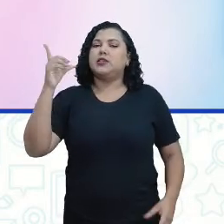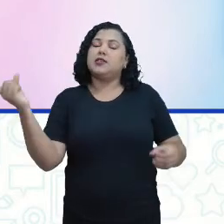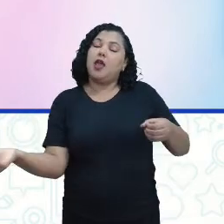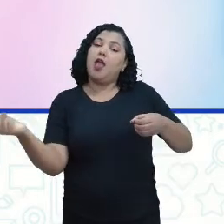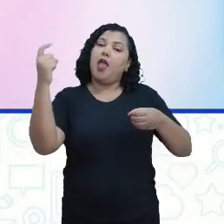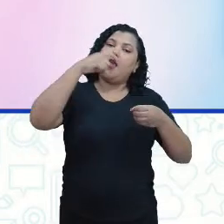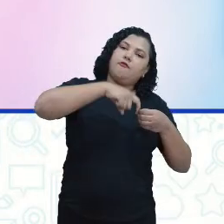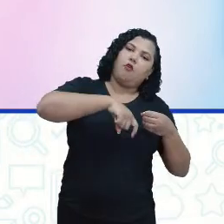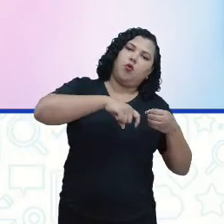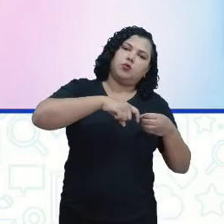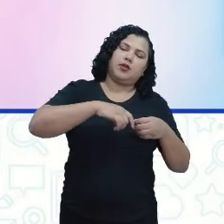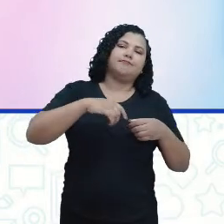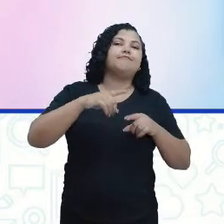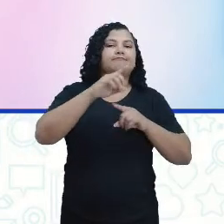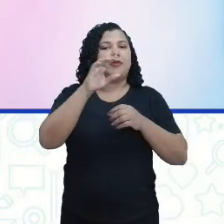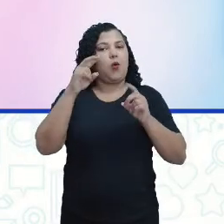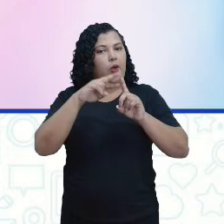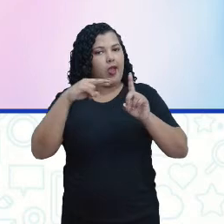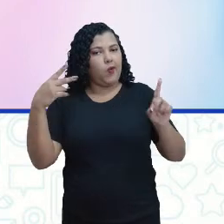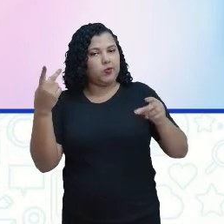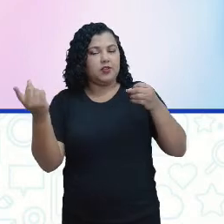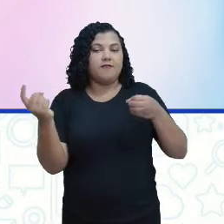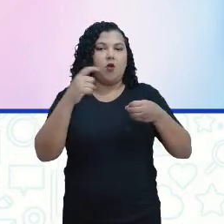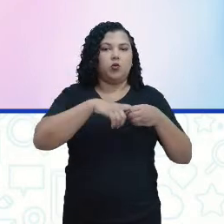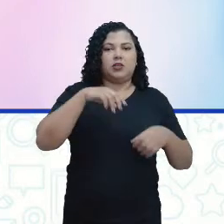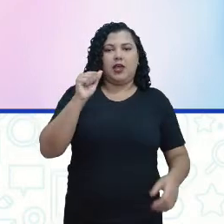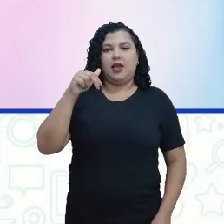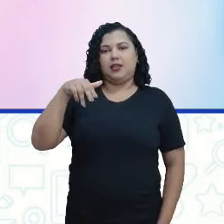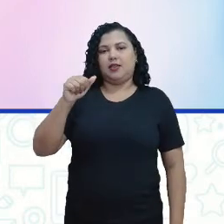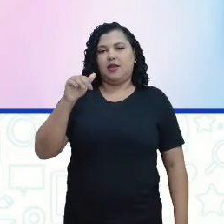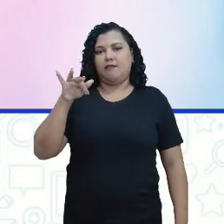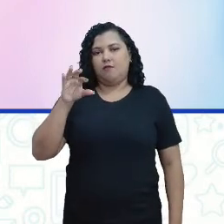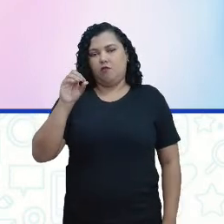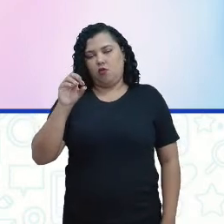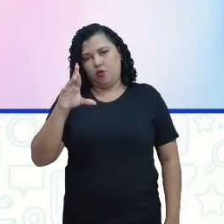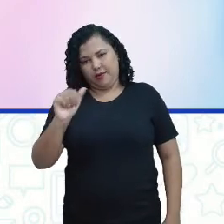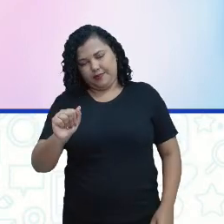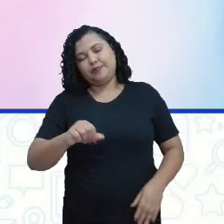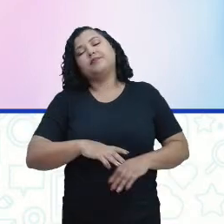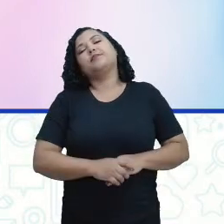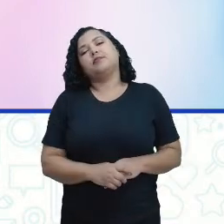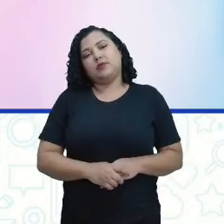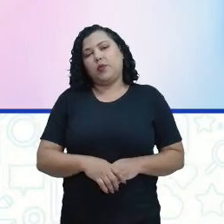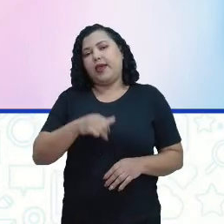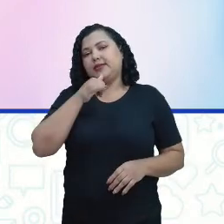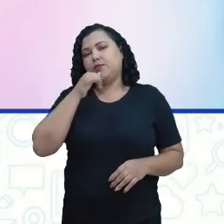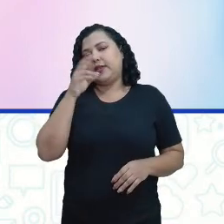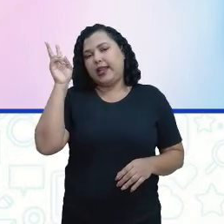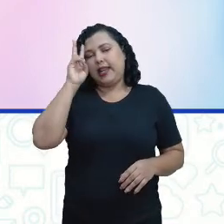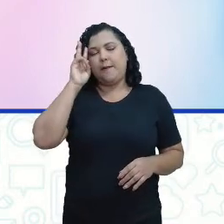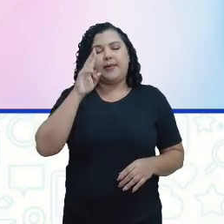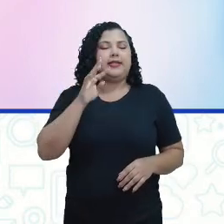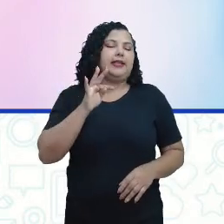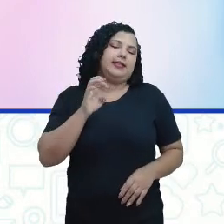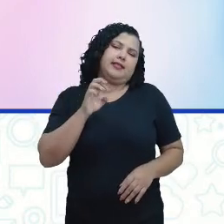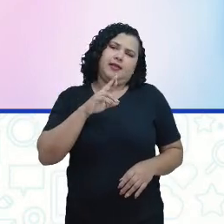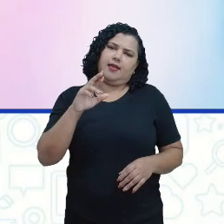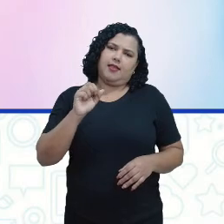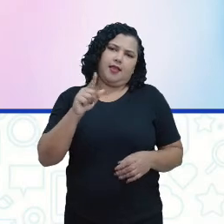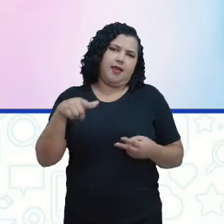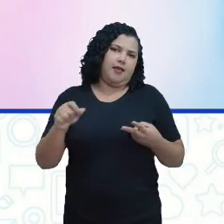um recurso, anáfora, essa retomada. Ou seja, ele se refere a Teresa, Raimundo, Maria,